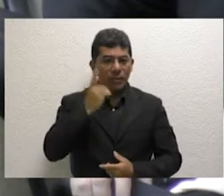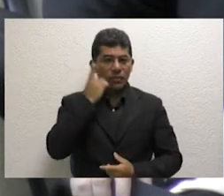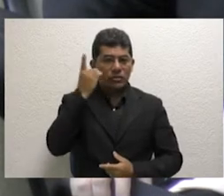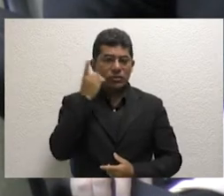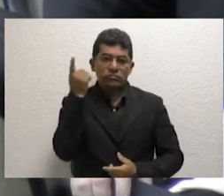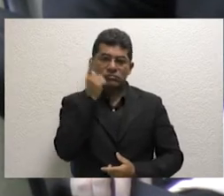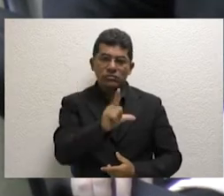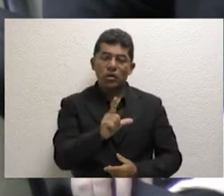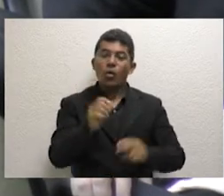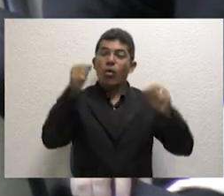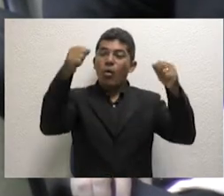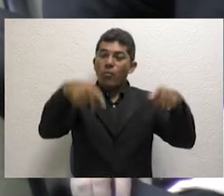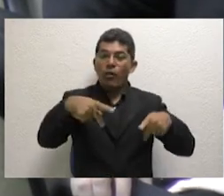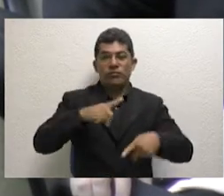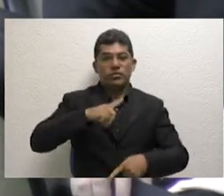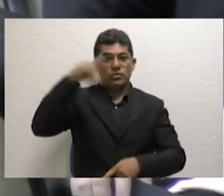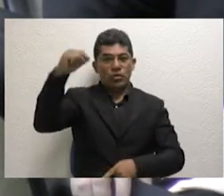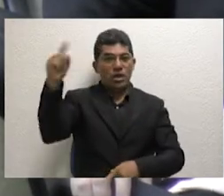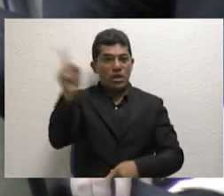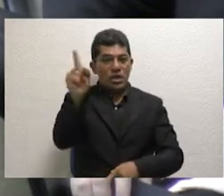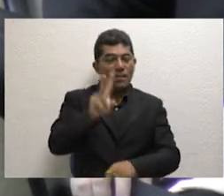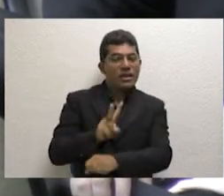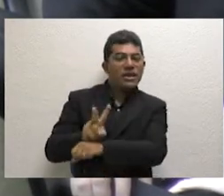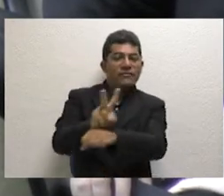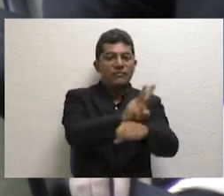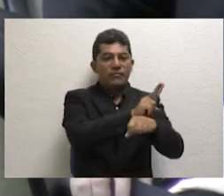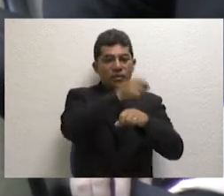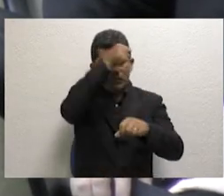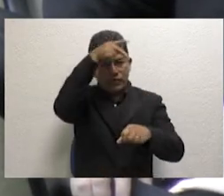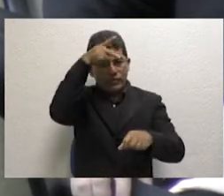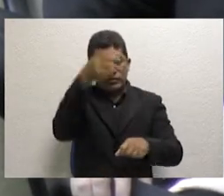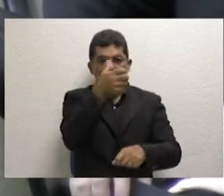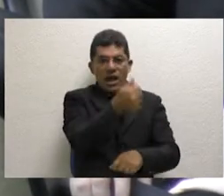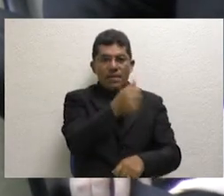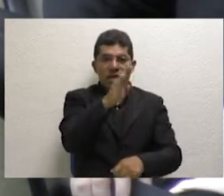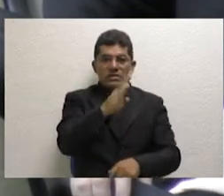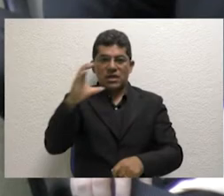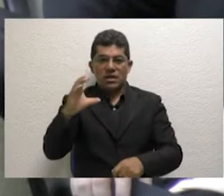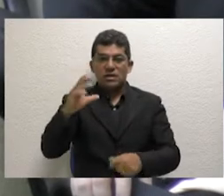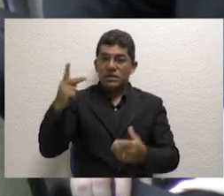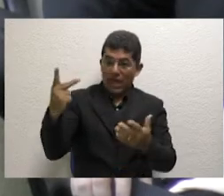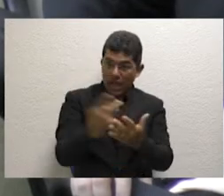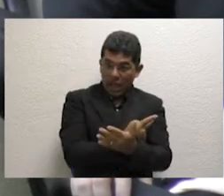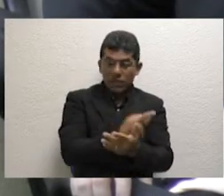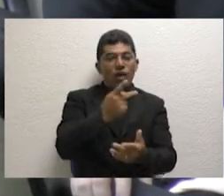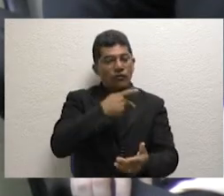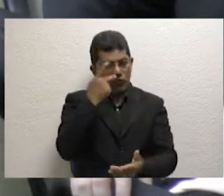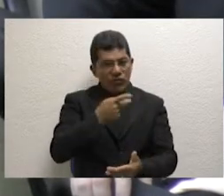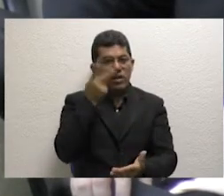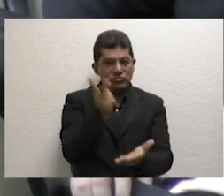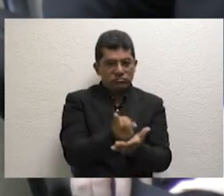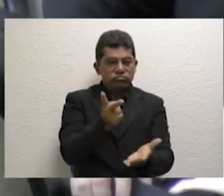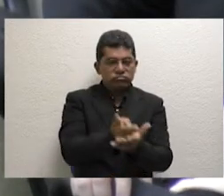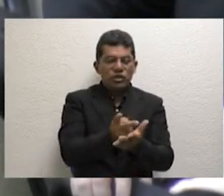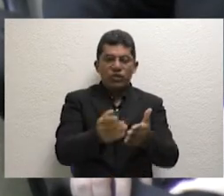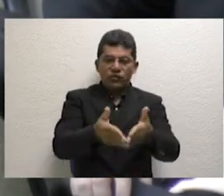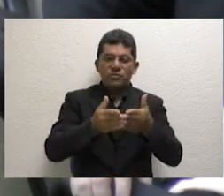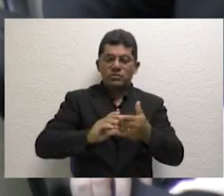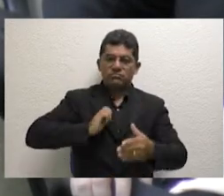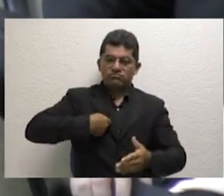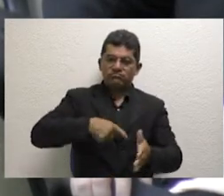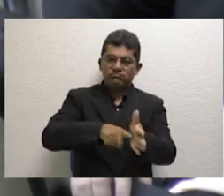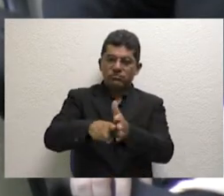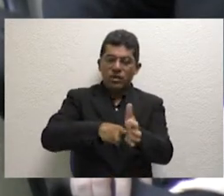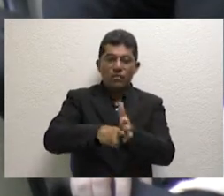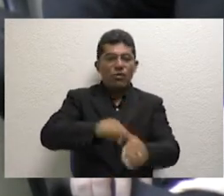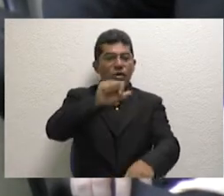eleita pelo povo não para defender prefeito A ou B se tiver errado eu vou falar e vou pedir investigação porque é